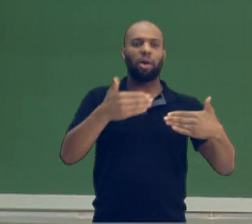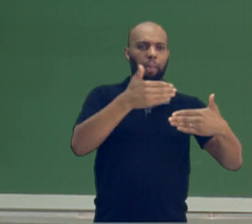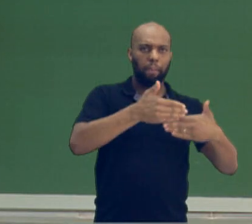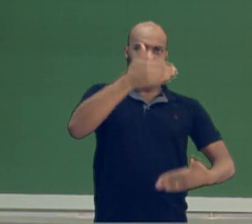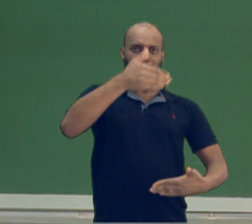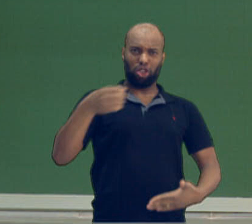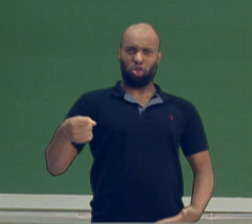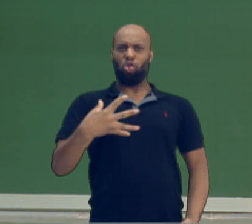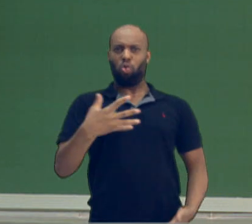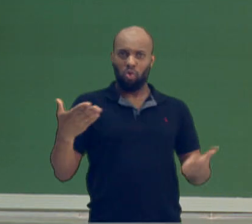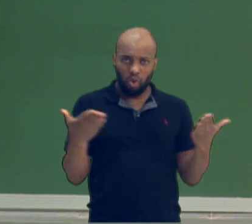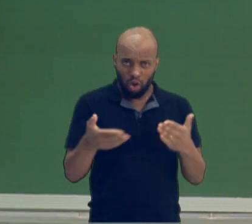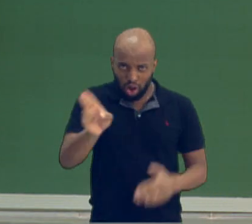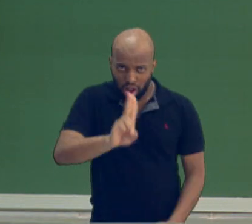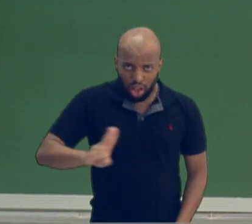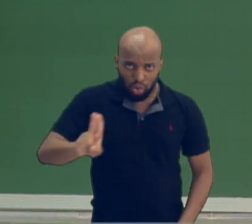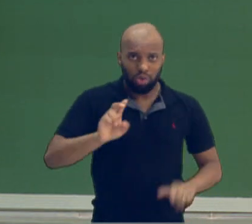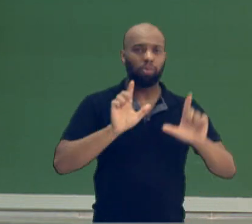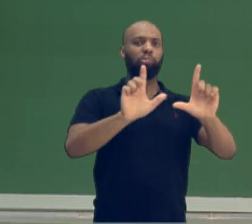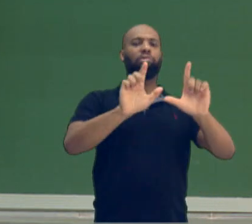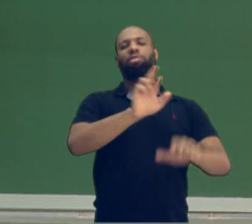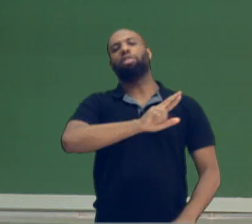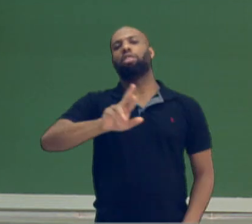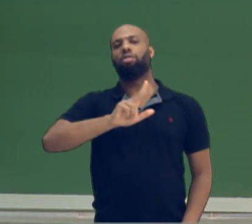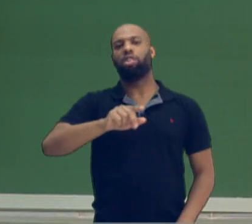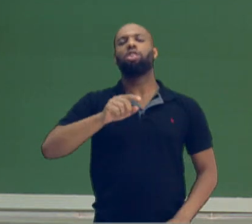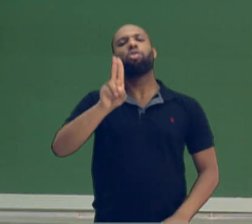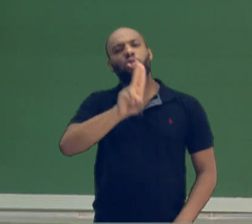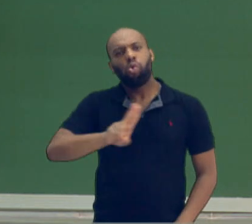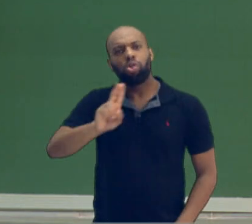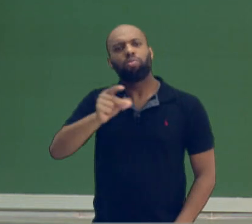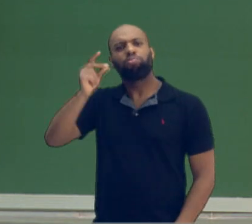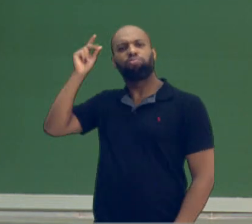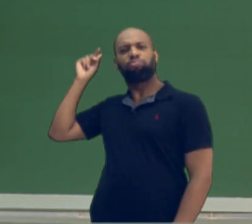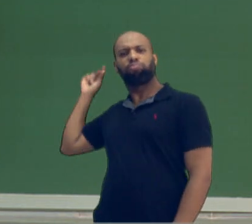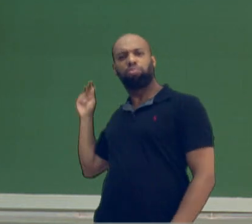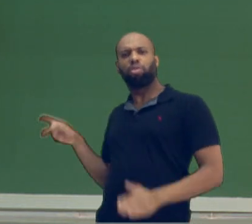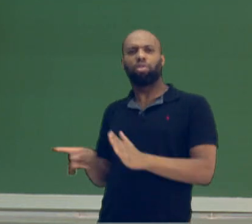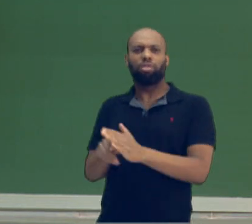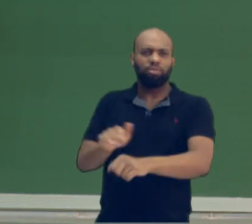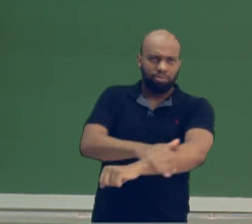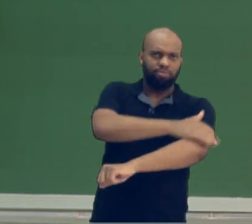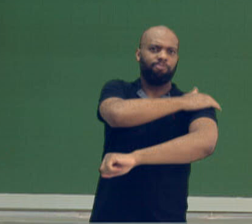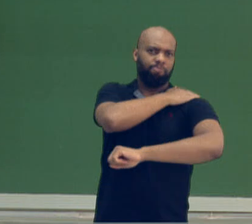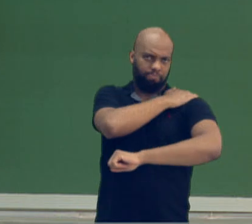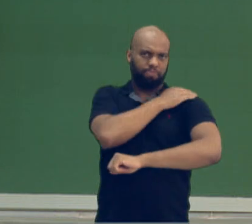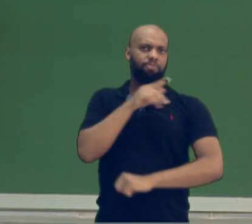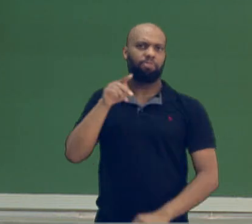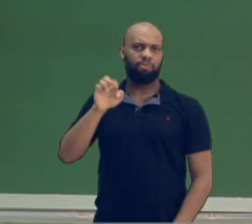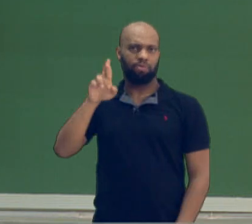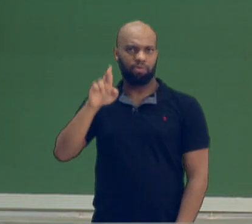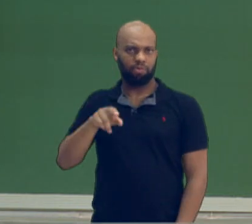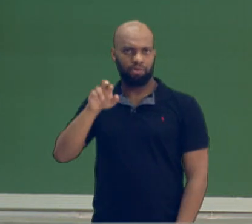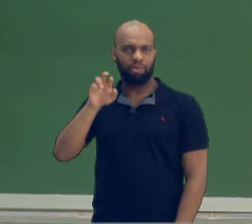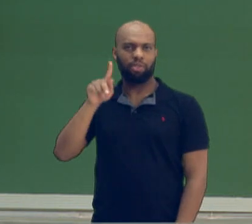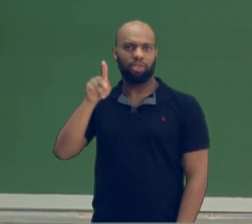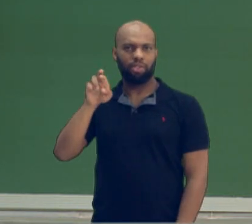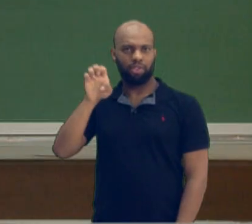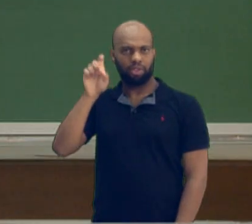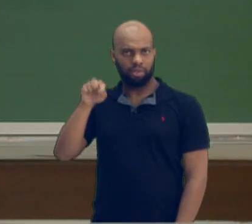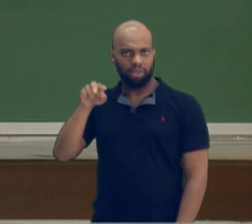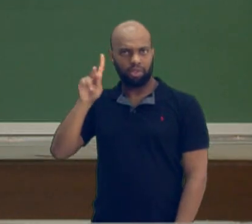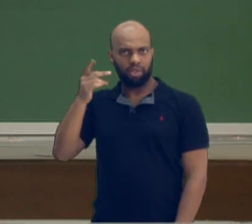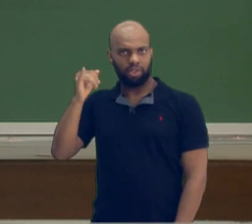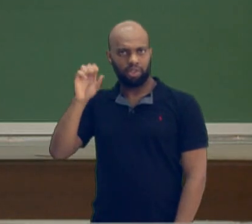suporte novo, como a gente comentou na aula passada, né? Ela vem sendo usada desde a arte pré-história, né? Com a arte rupestre, lá, os desenhos